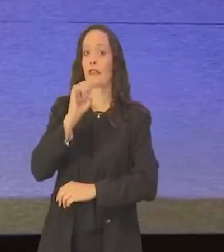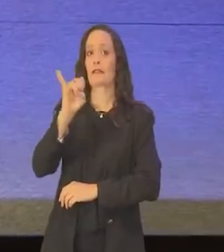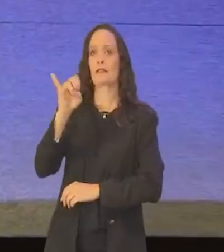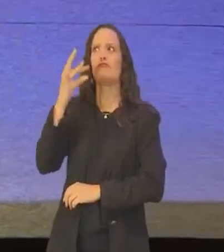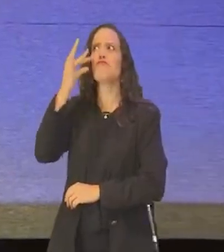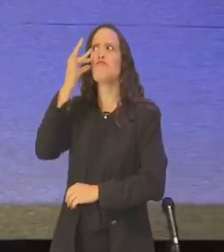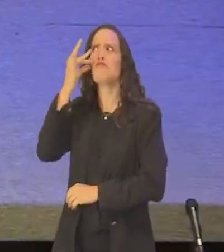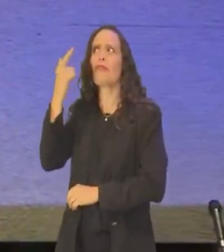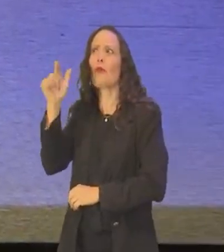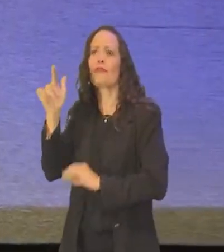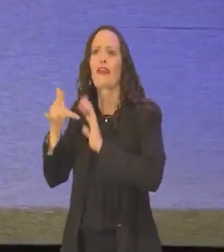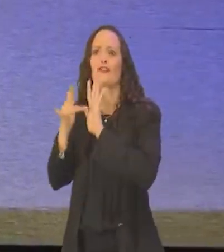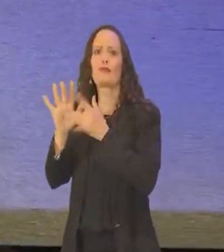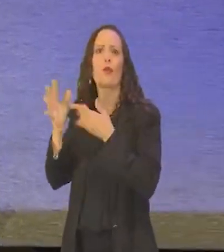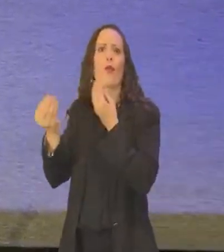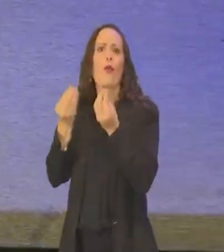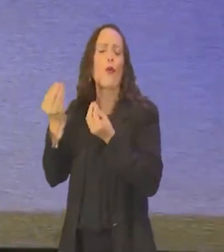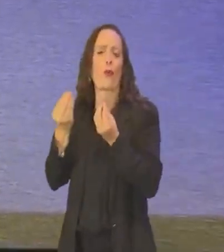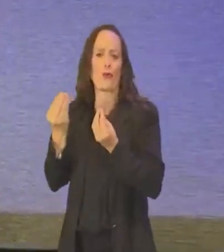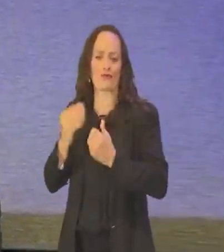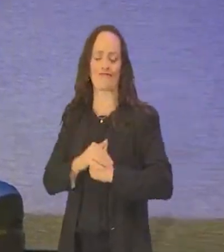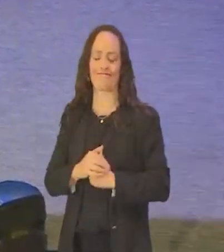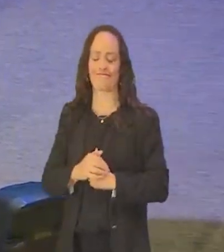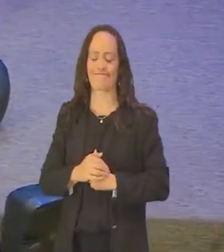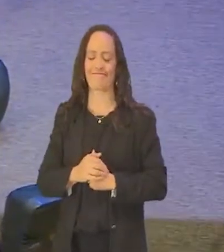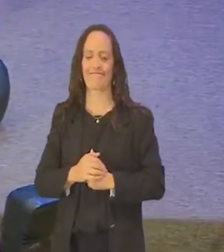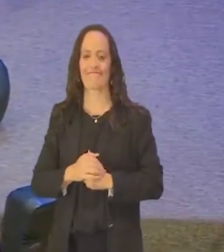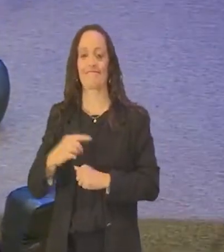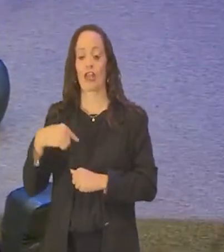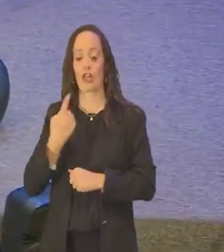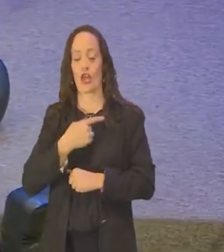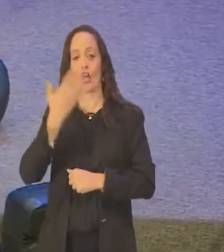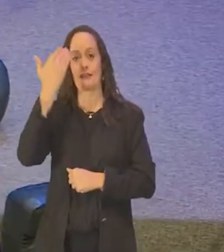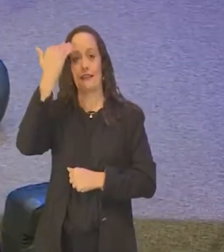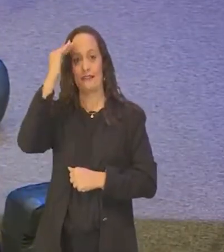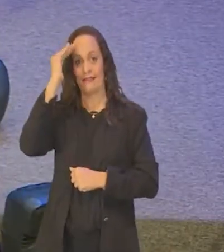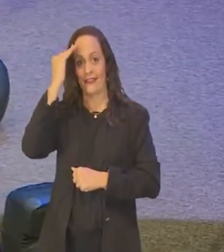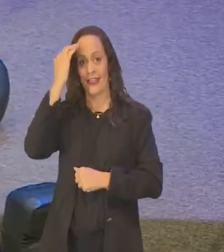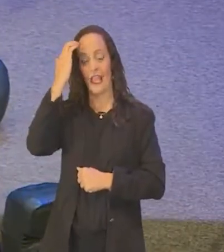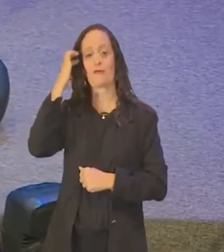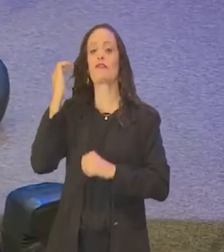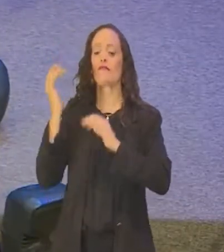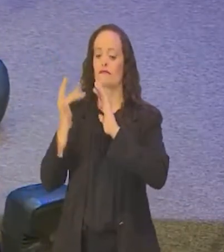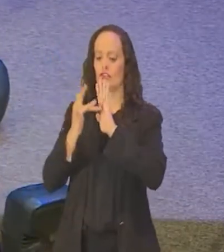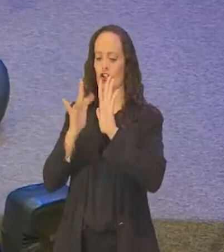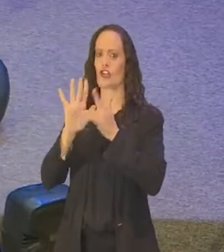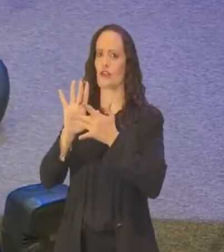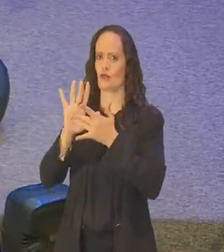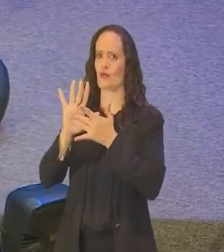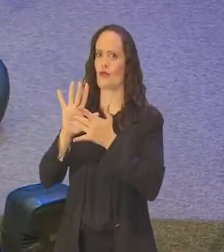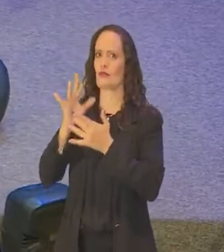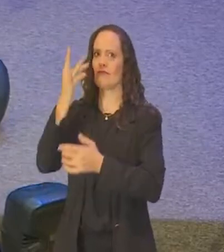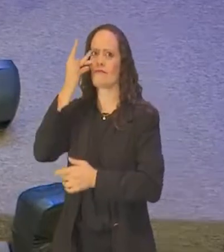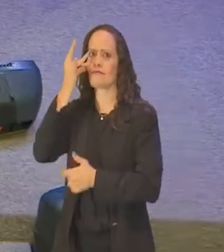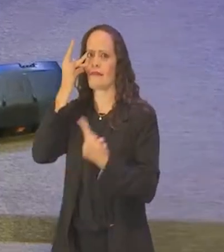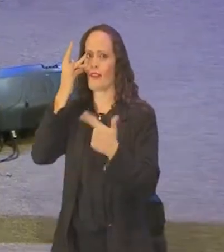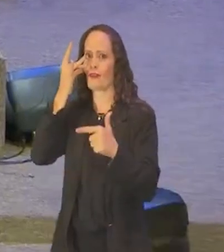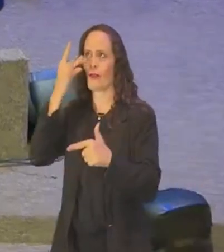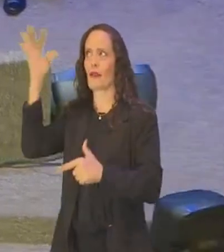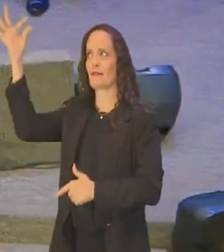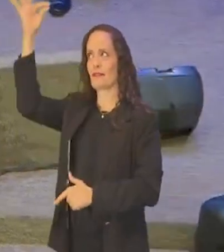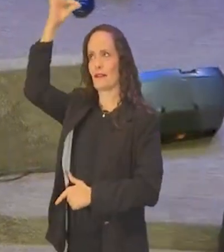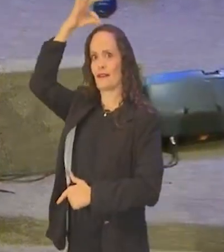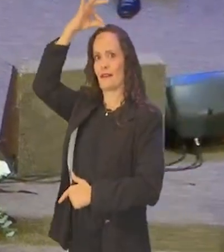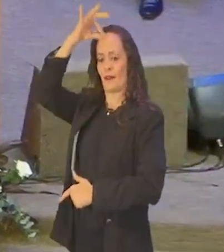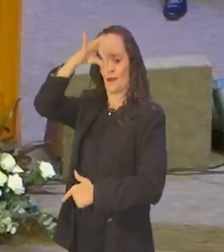de Jesus. Entendemos que a presença de Jesus é real em nossas vidas por meio do